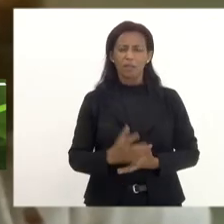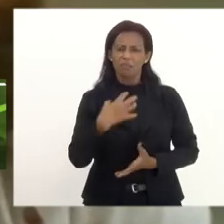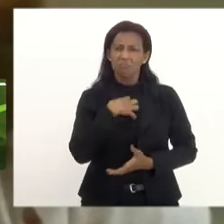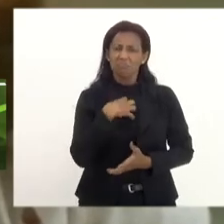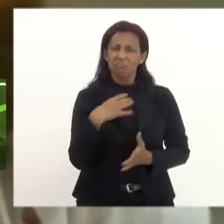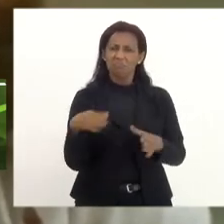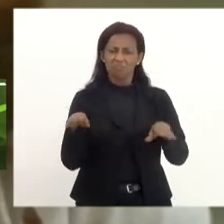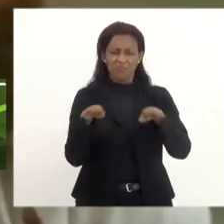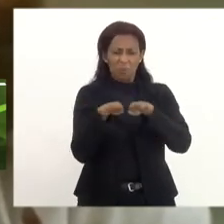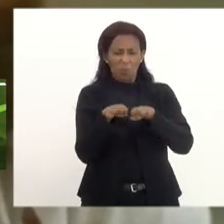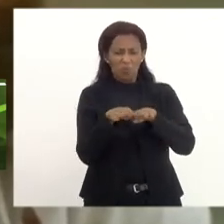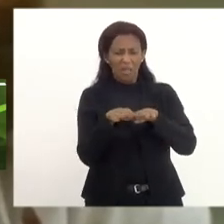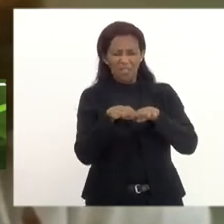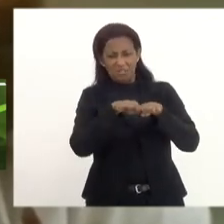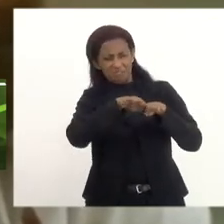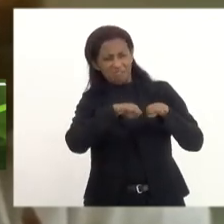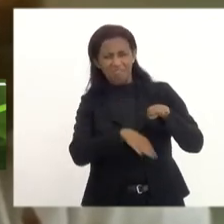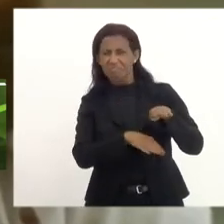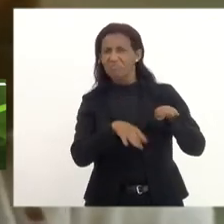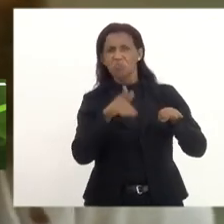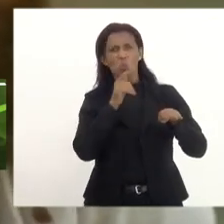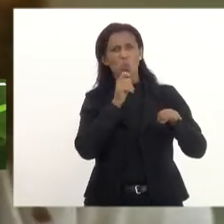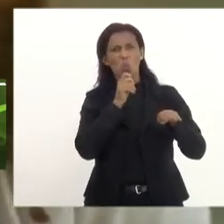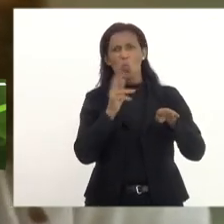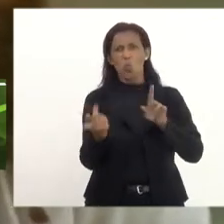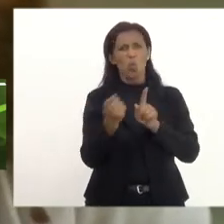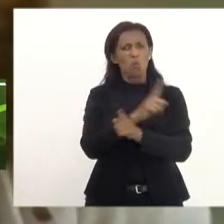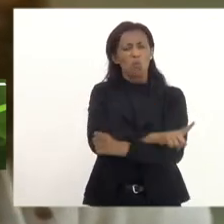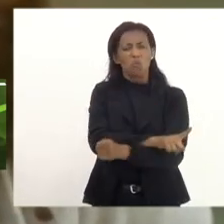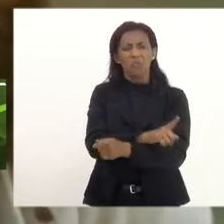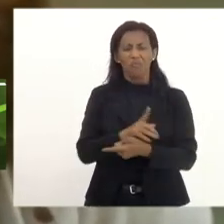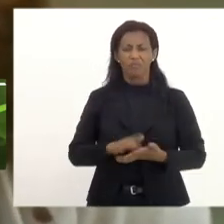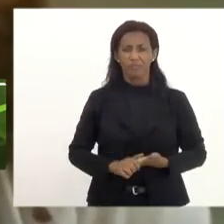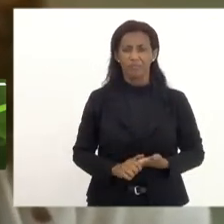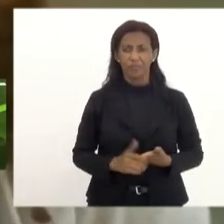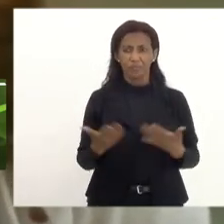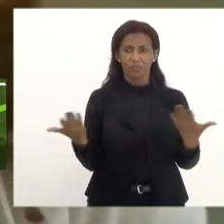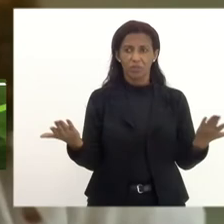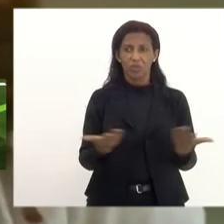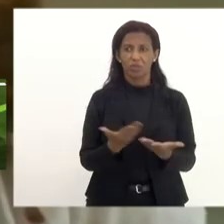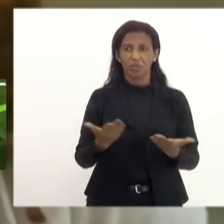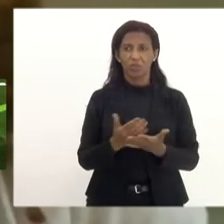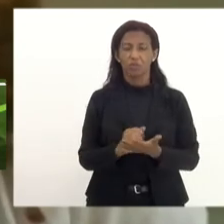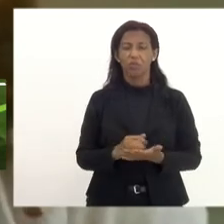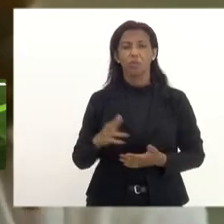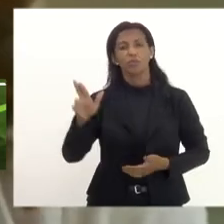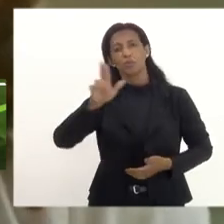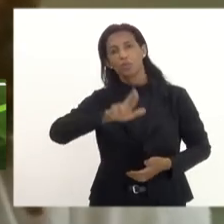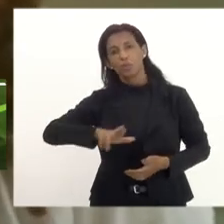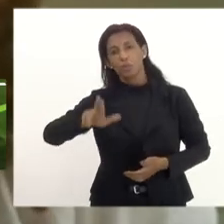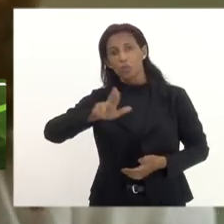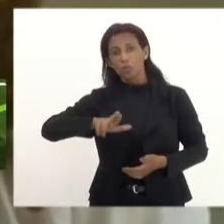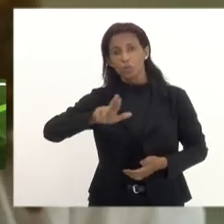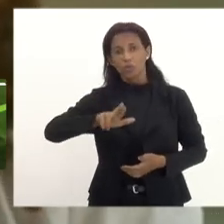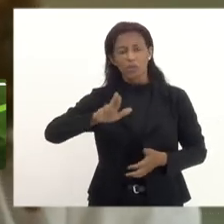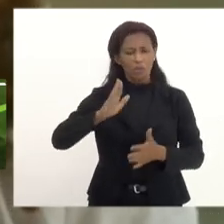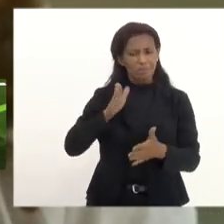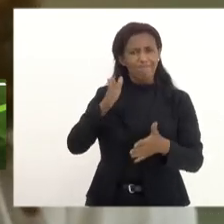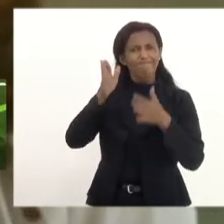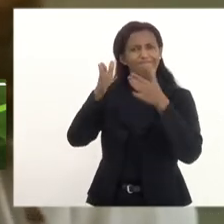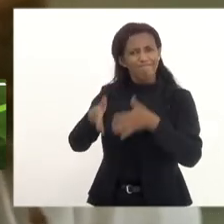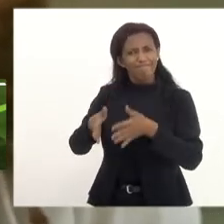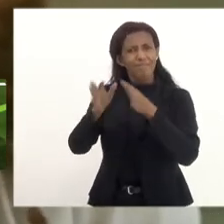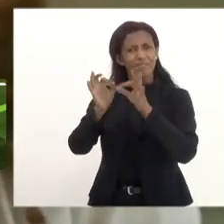sentido e o seu direcionamento invertido, e hoje nós a usamos